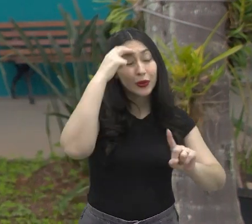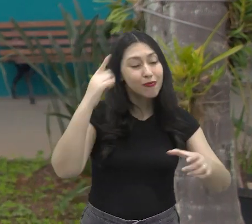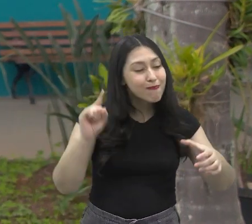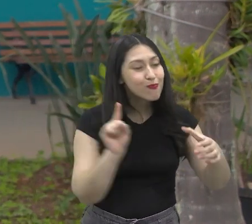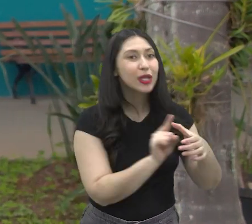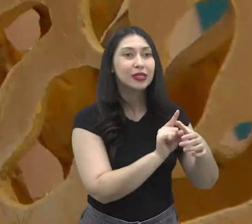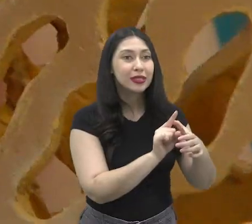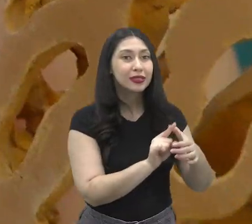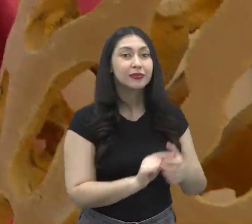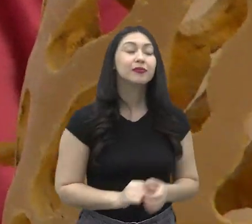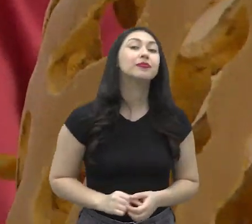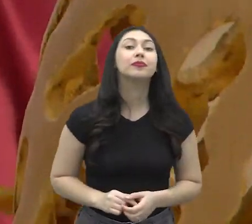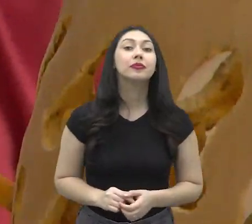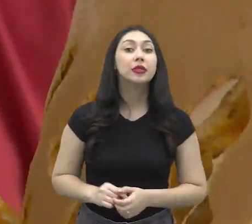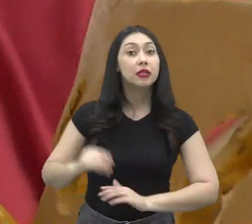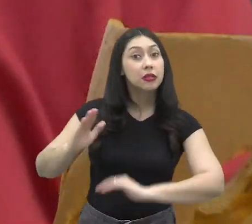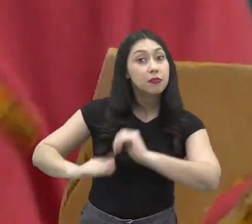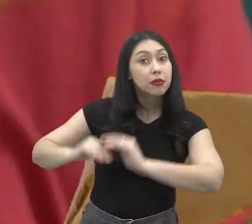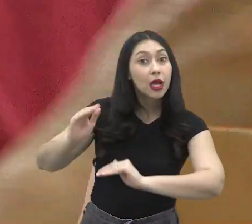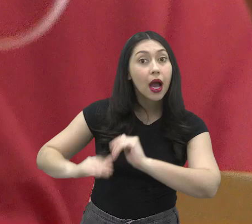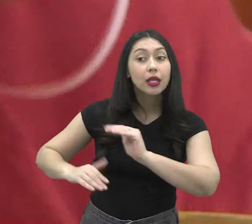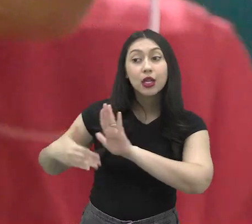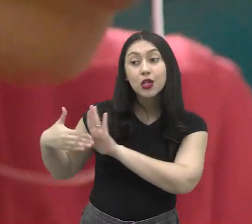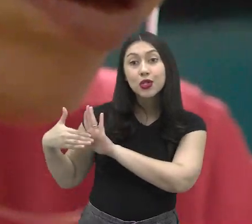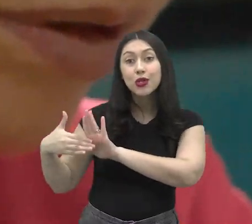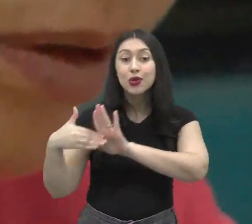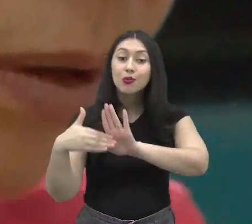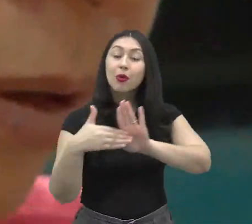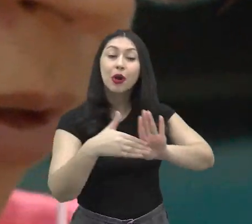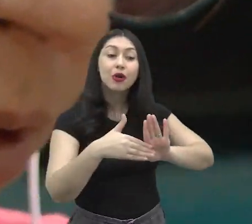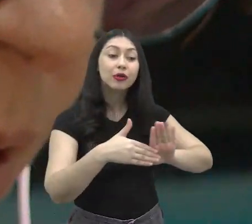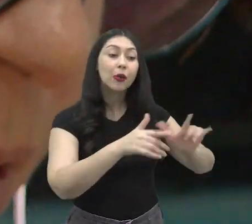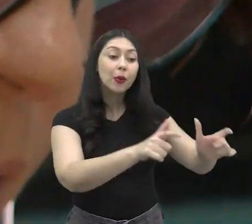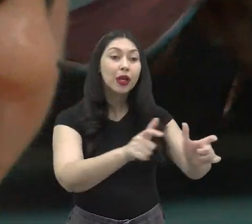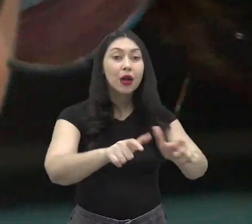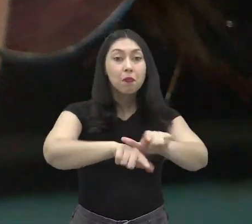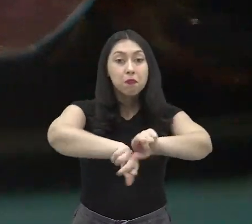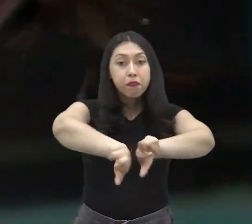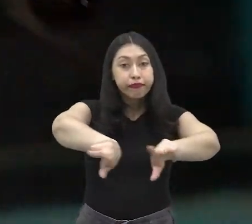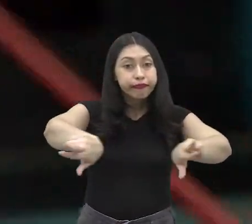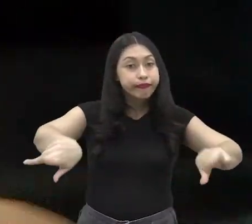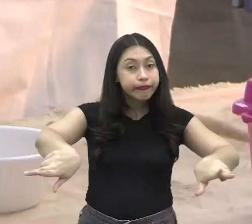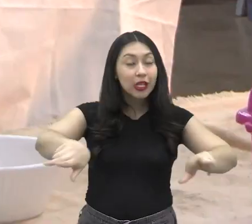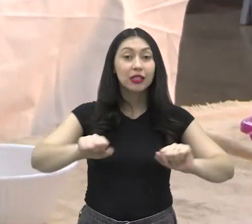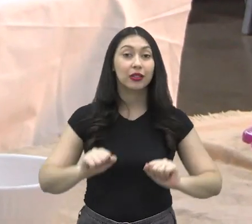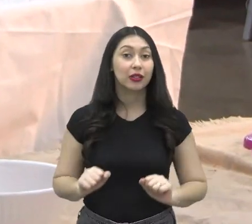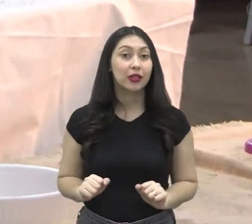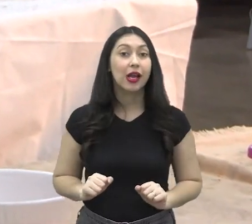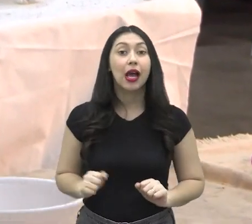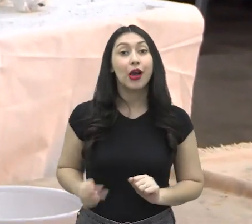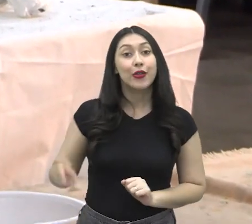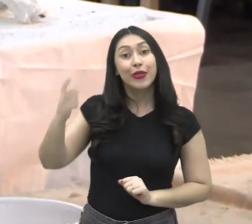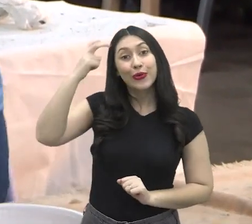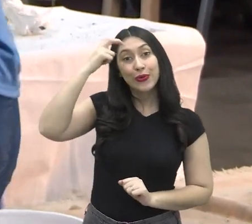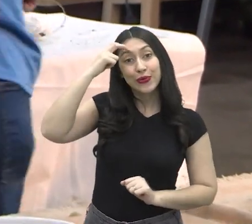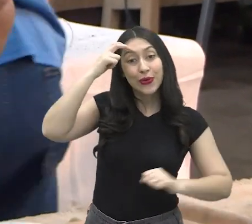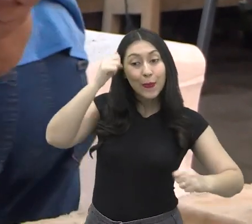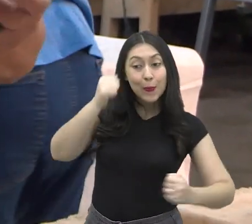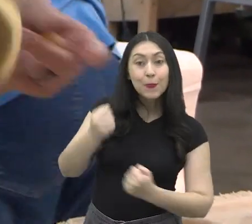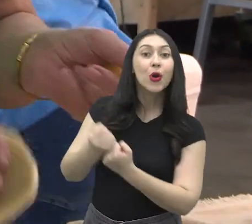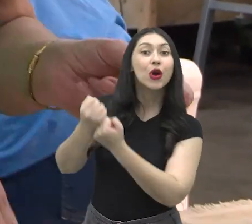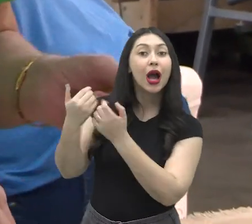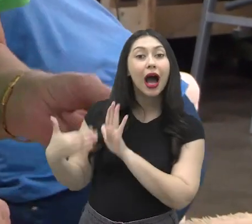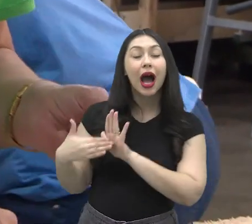da cultura é esse. E os impactos dessas práticas são vistos em outras áreas da sociedade. O investimento na